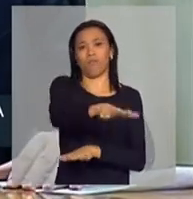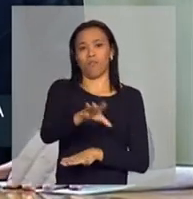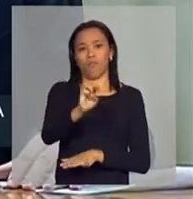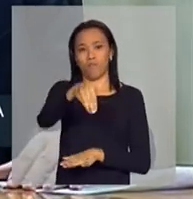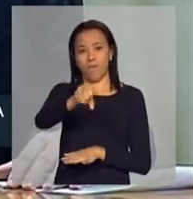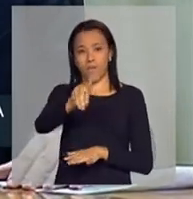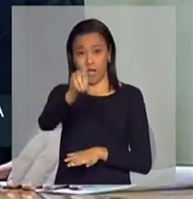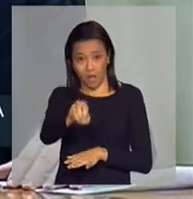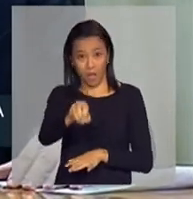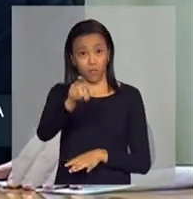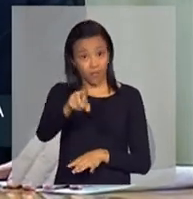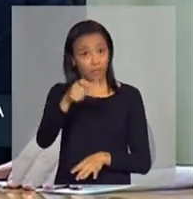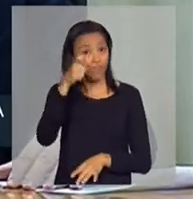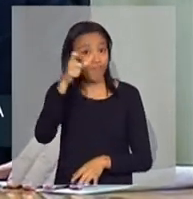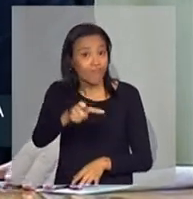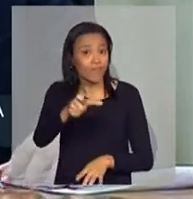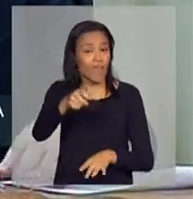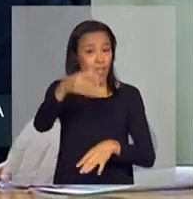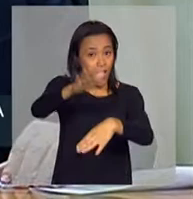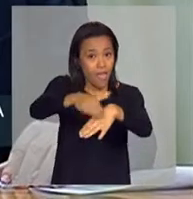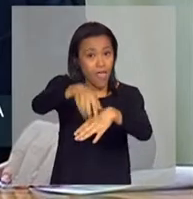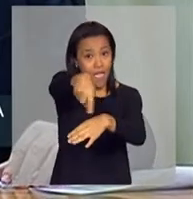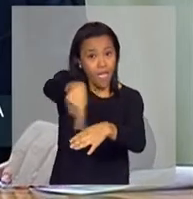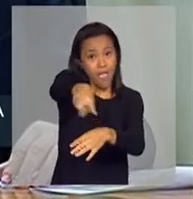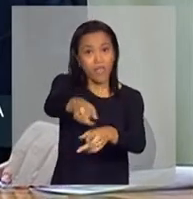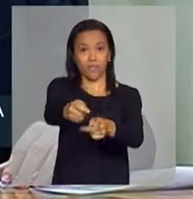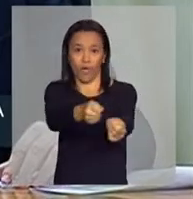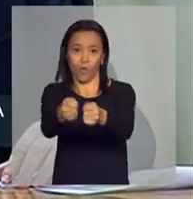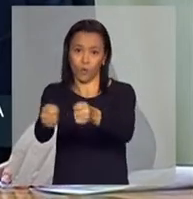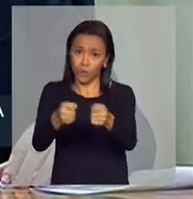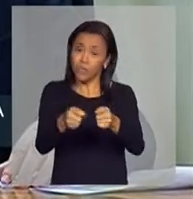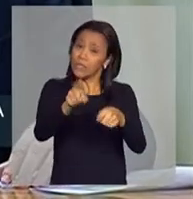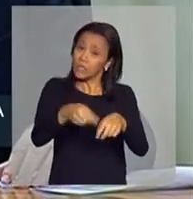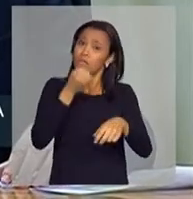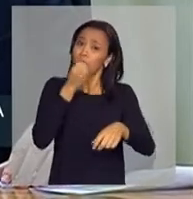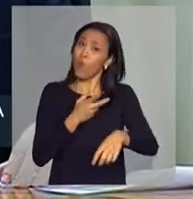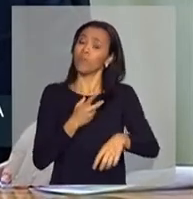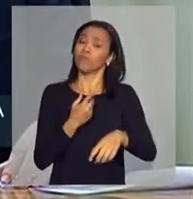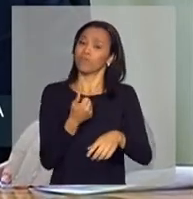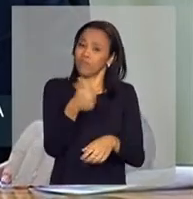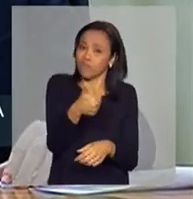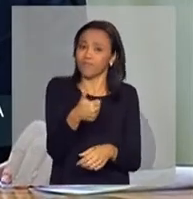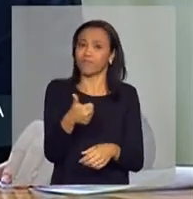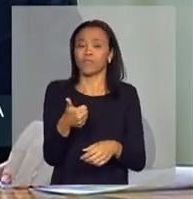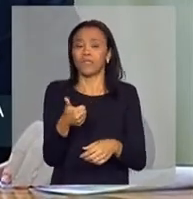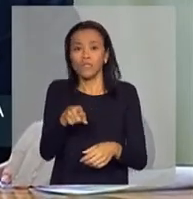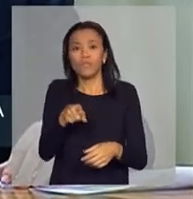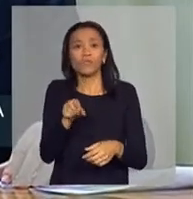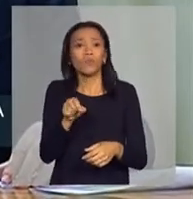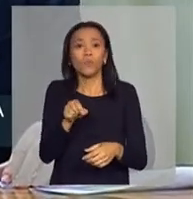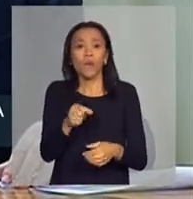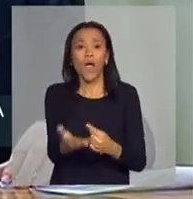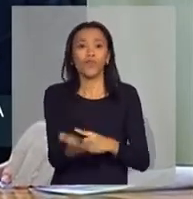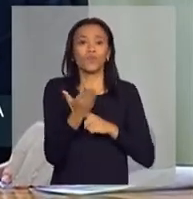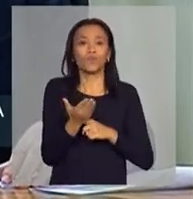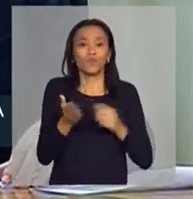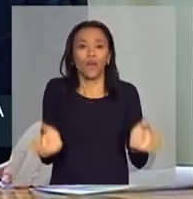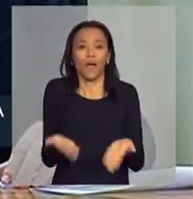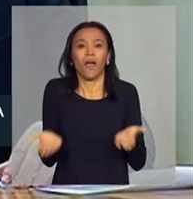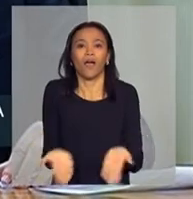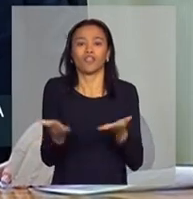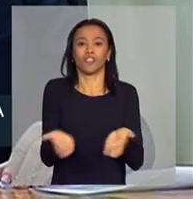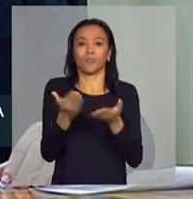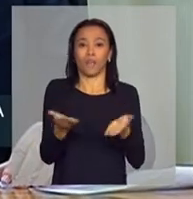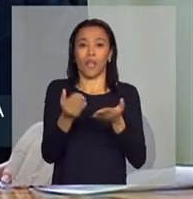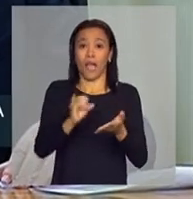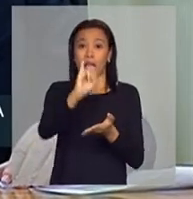nesse sentido é um equilíbrio de mercado Isso é positivo e como eu disse favorece as exportações brasileiras